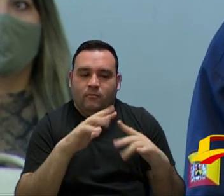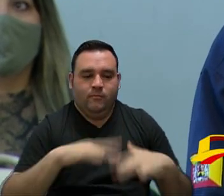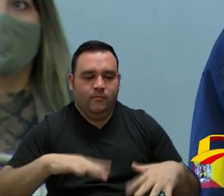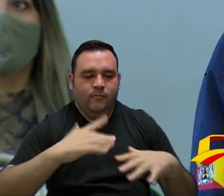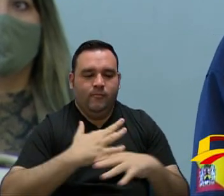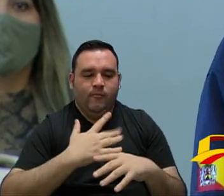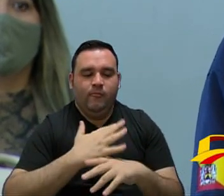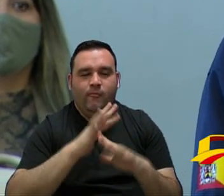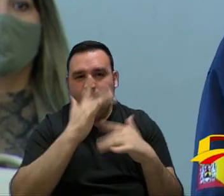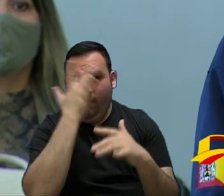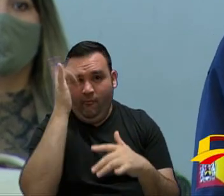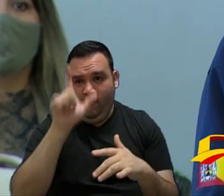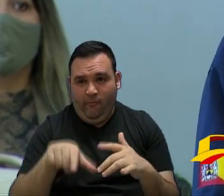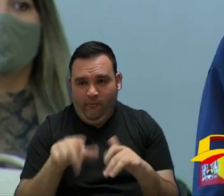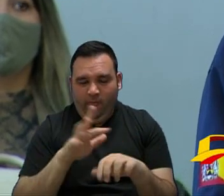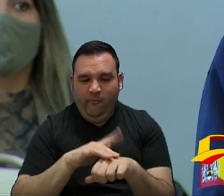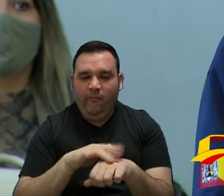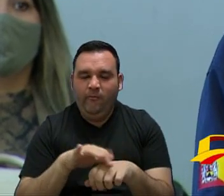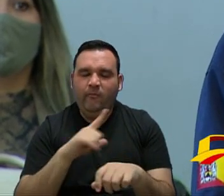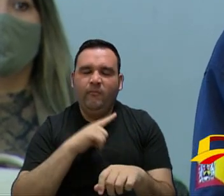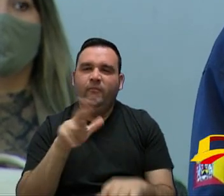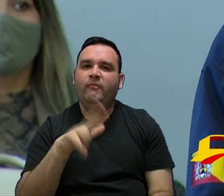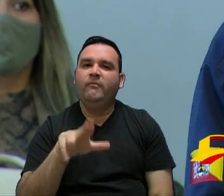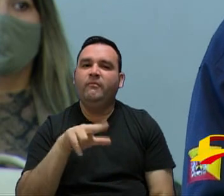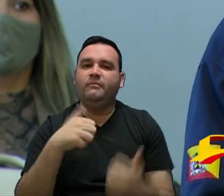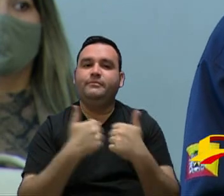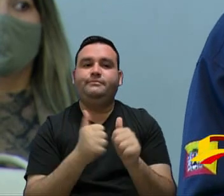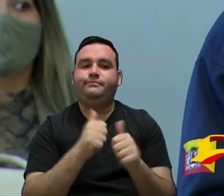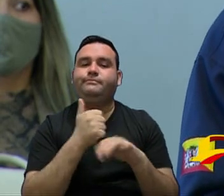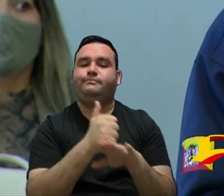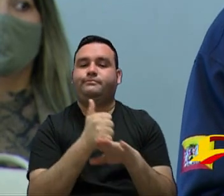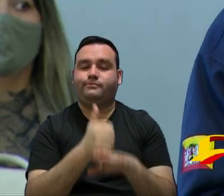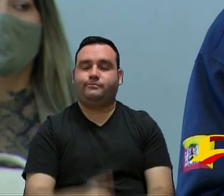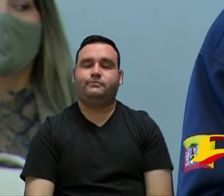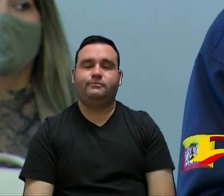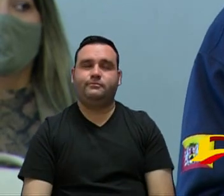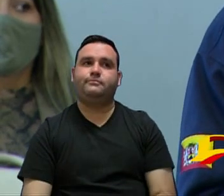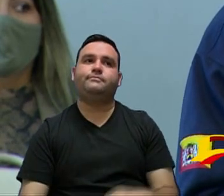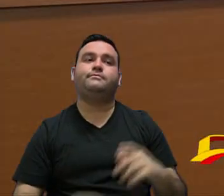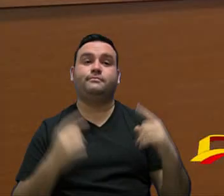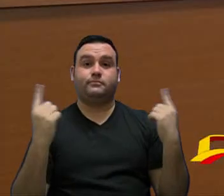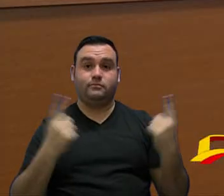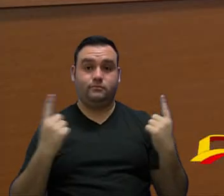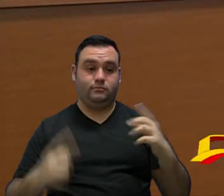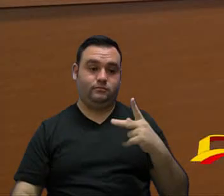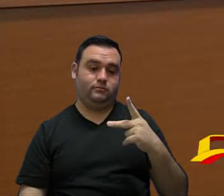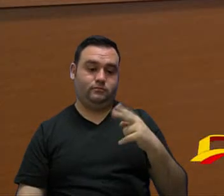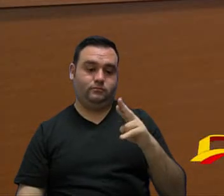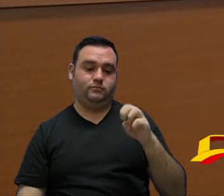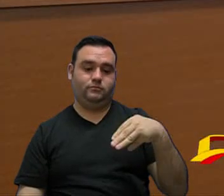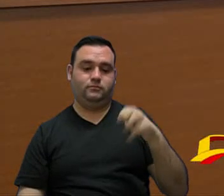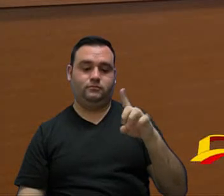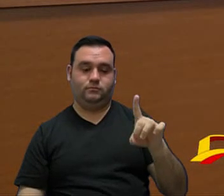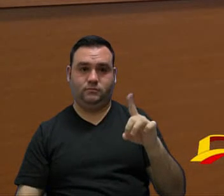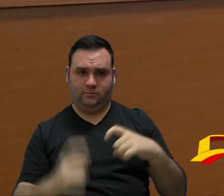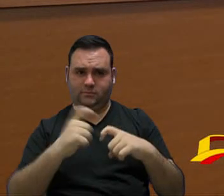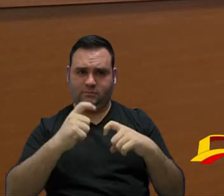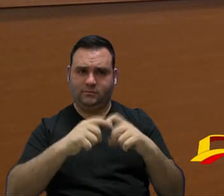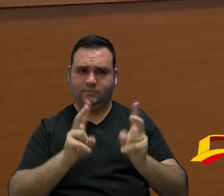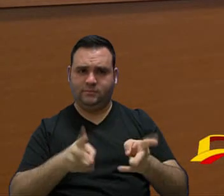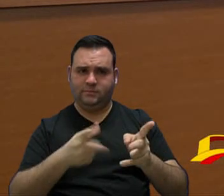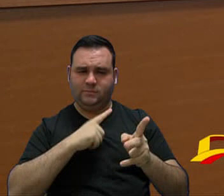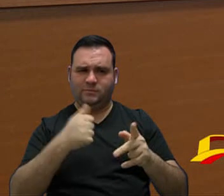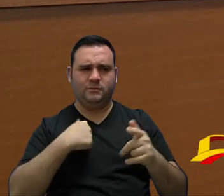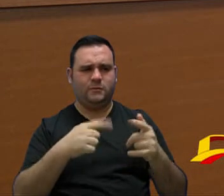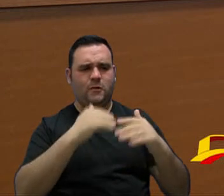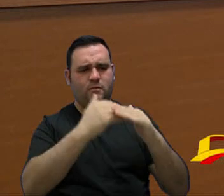para a cidade ou para o próprio paciente utiliza para fazer o transporte ambulâncias da primeira estão circulando sempre com médicos